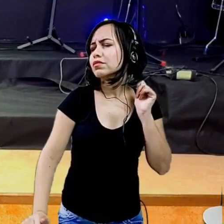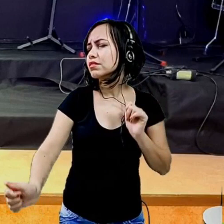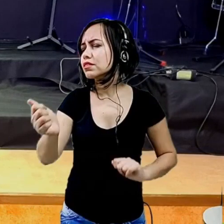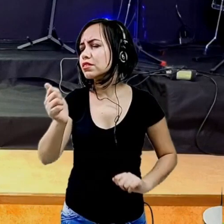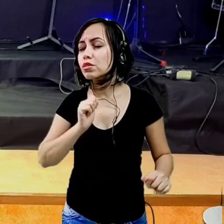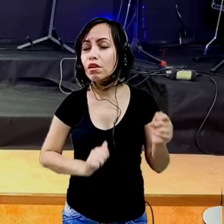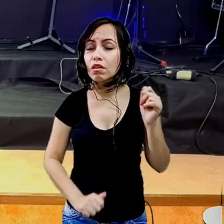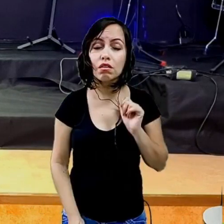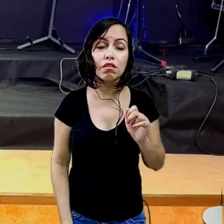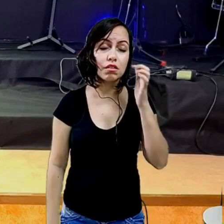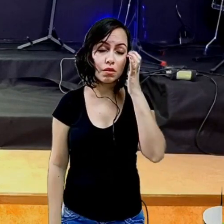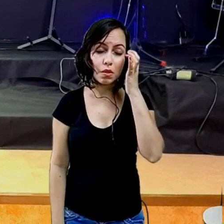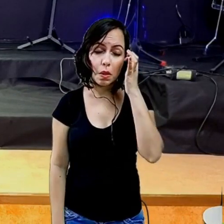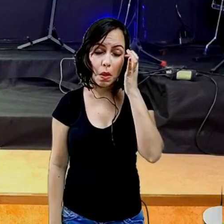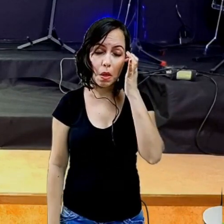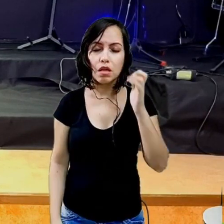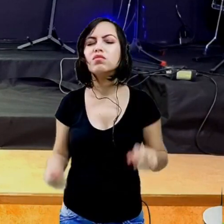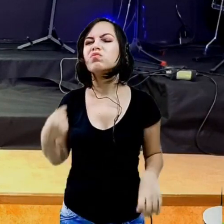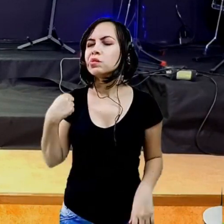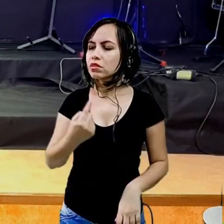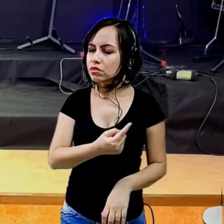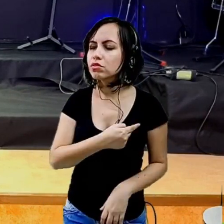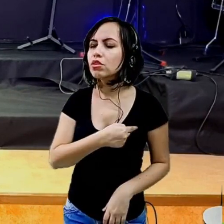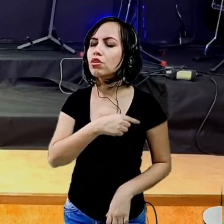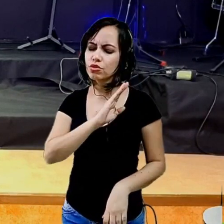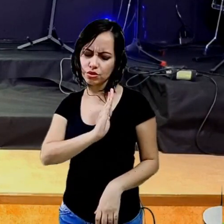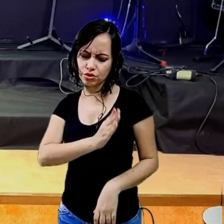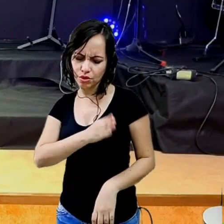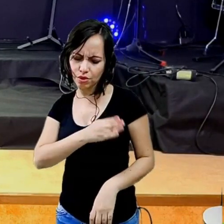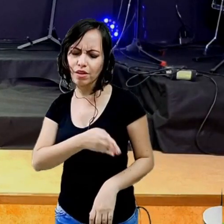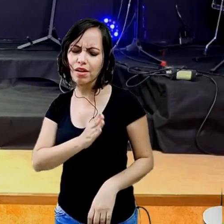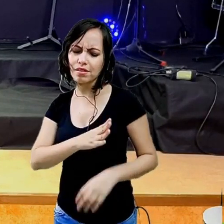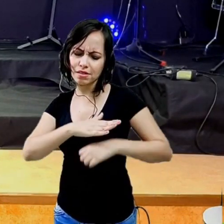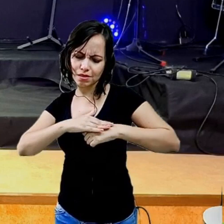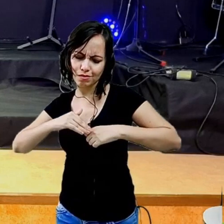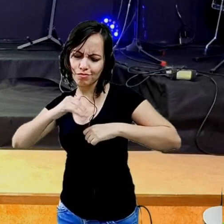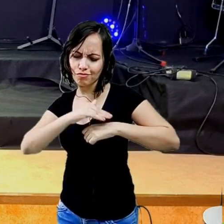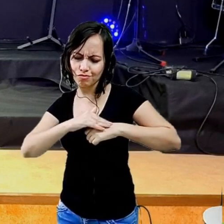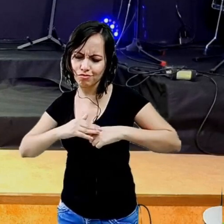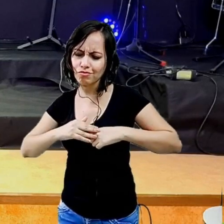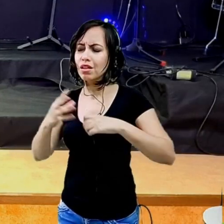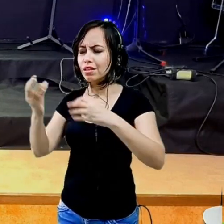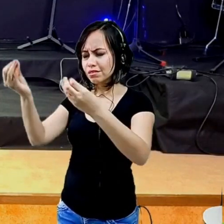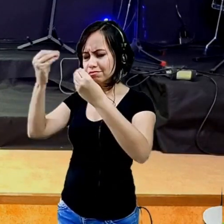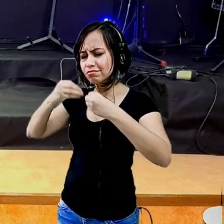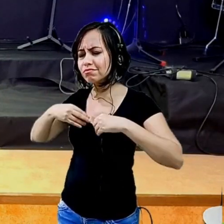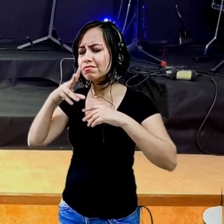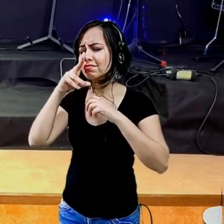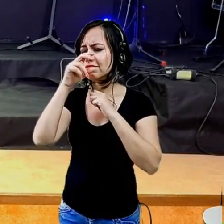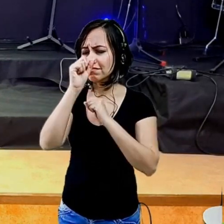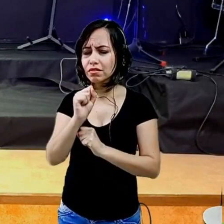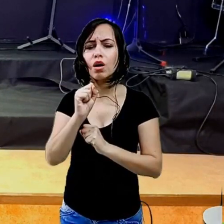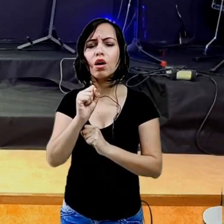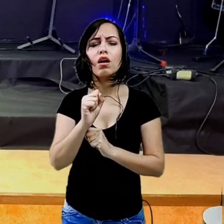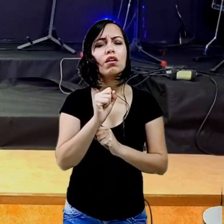ansiosos, nós somos consolados e fortalecidos pelo Senhor.